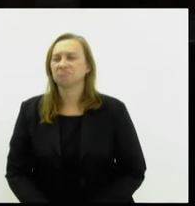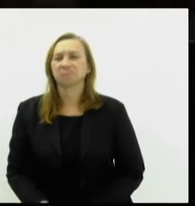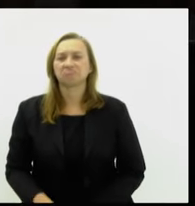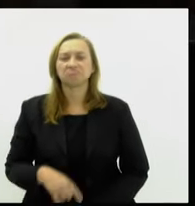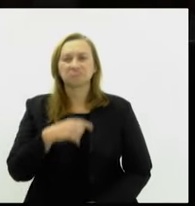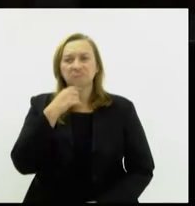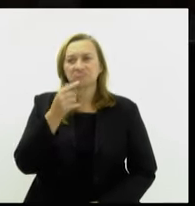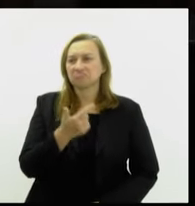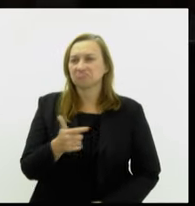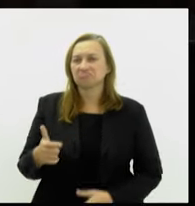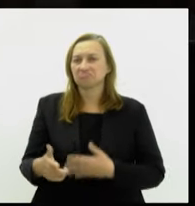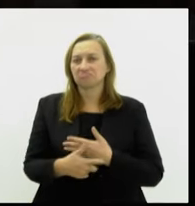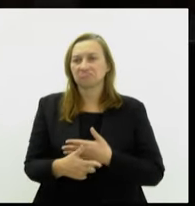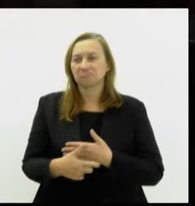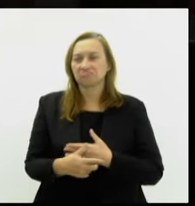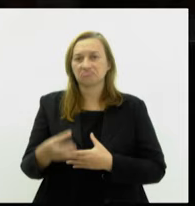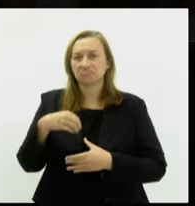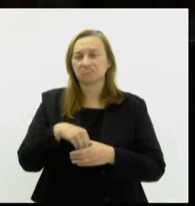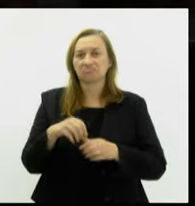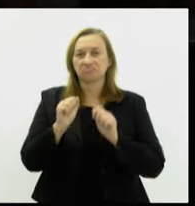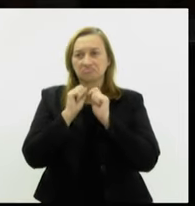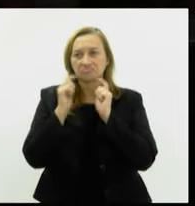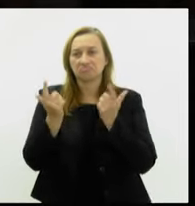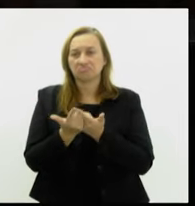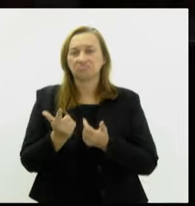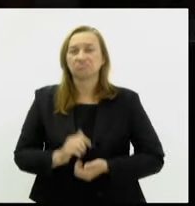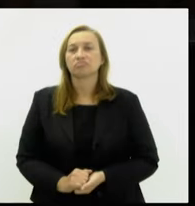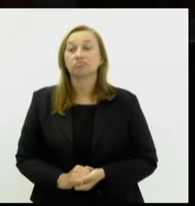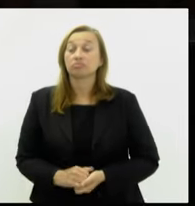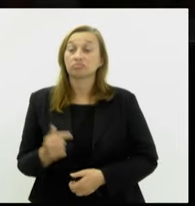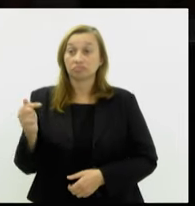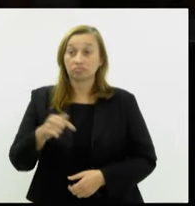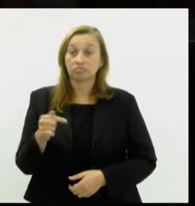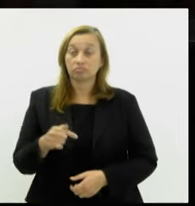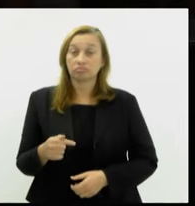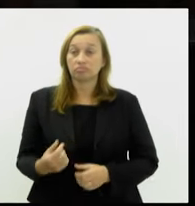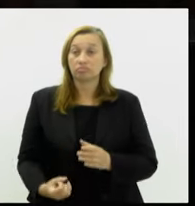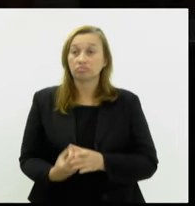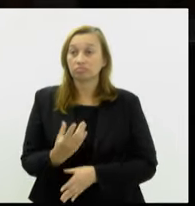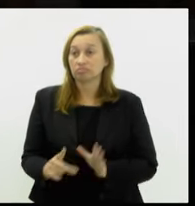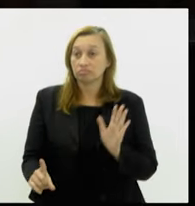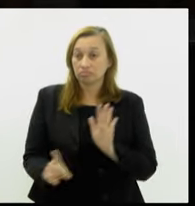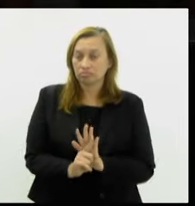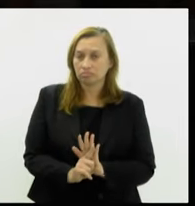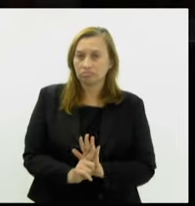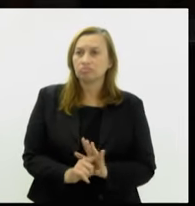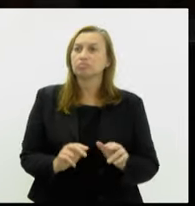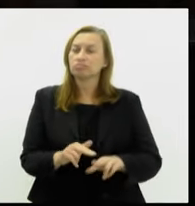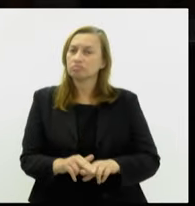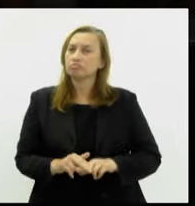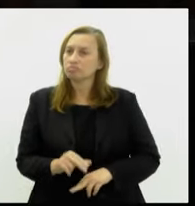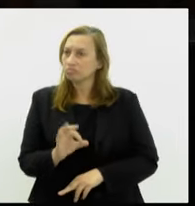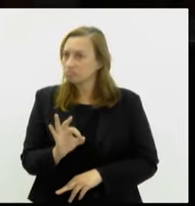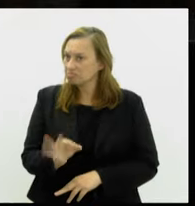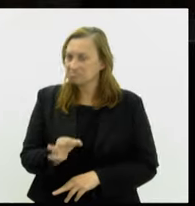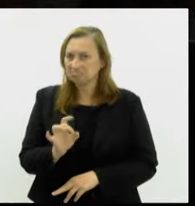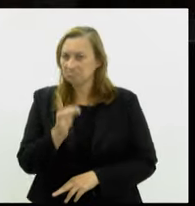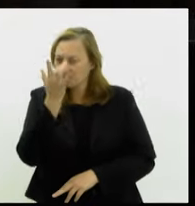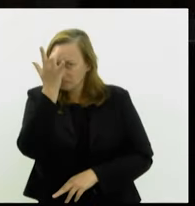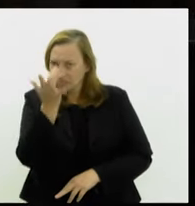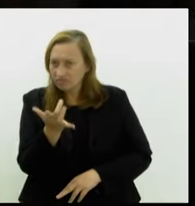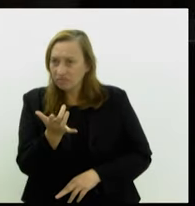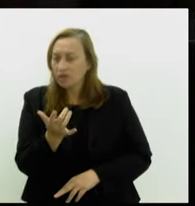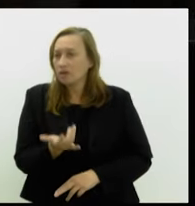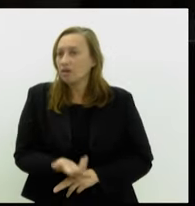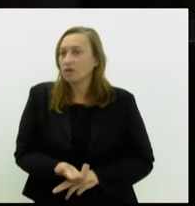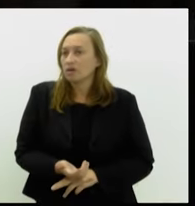dúvida do nosso papel aqui dentro da Assembleia Legislativa. Estamos aqui para legislar, e que, portanto, é óbvio que não é fácil